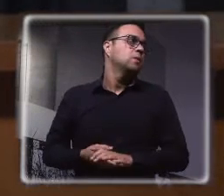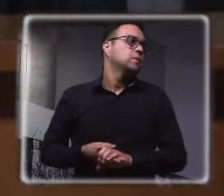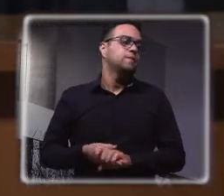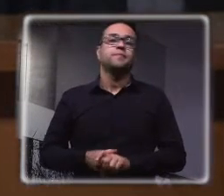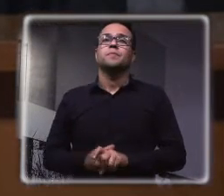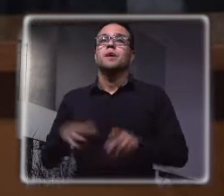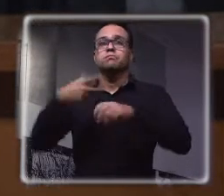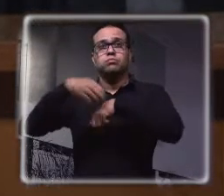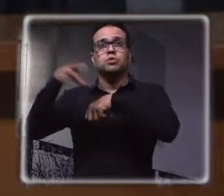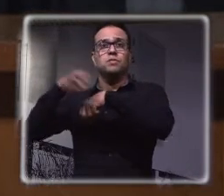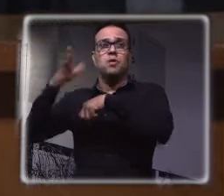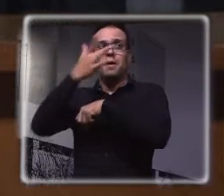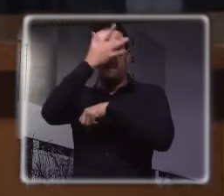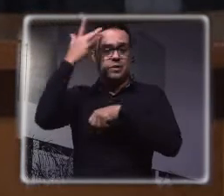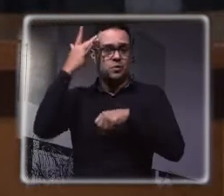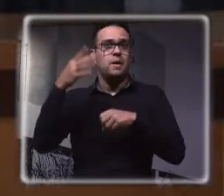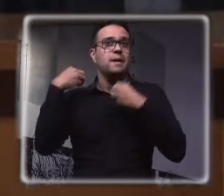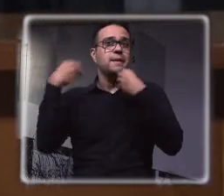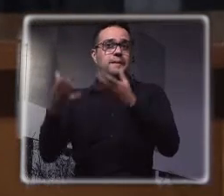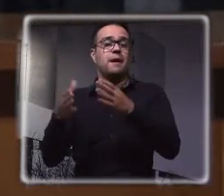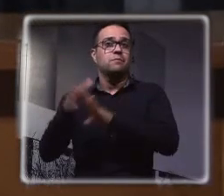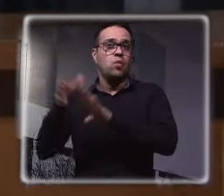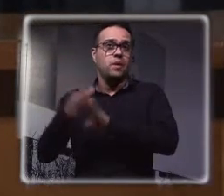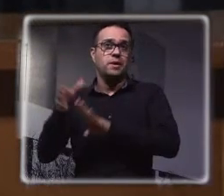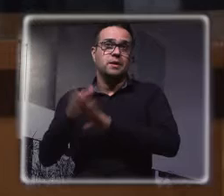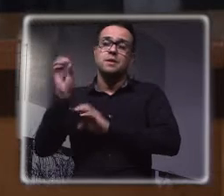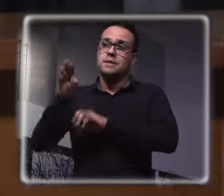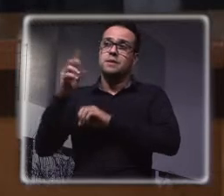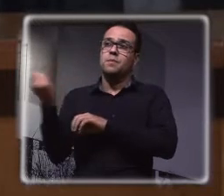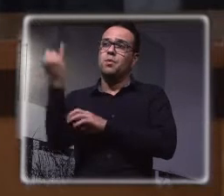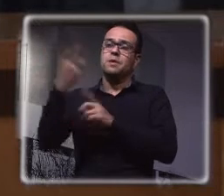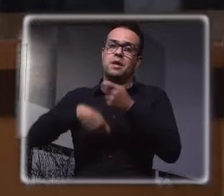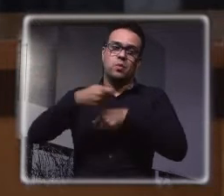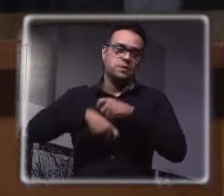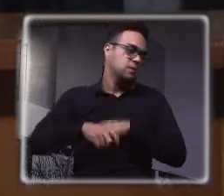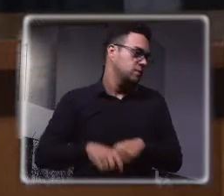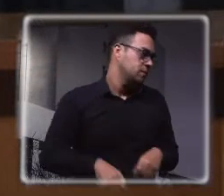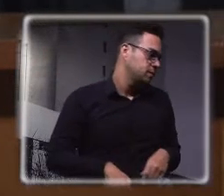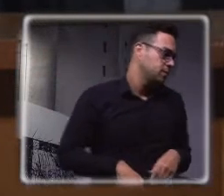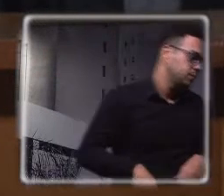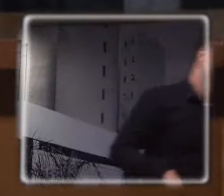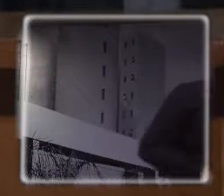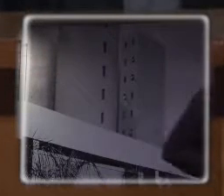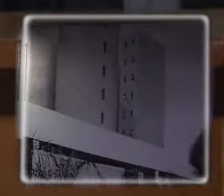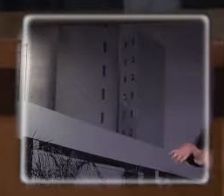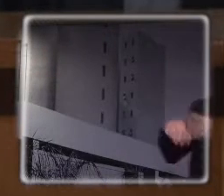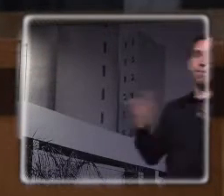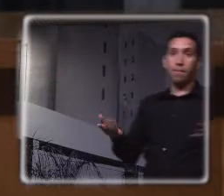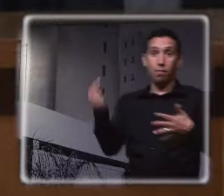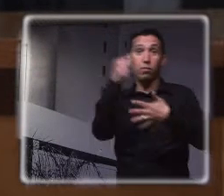poder informar essas pessoas, capacitá-las para ensinar a importância da negociação, quais são as ferramentas. E o